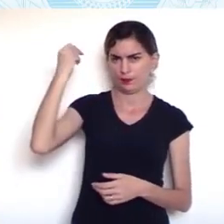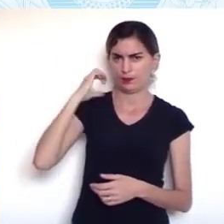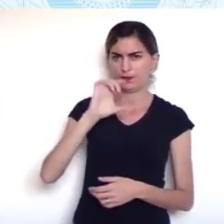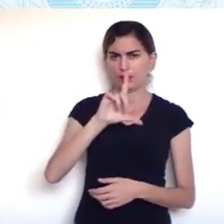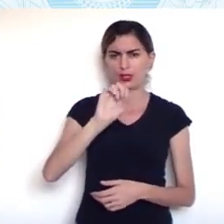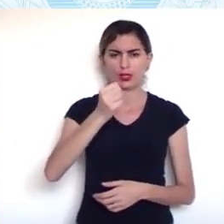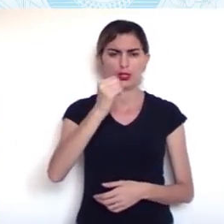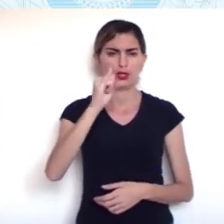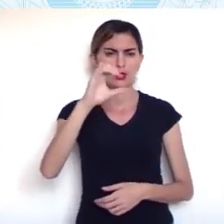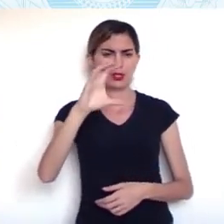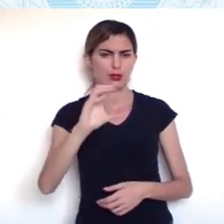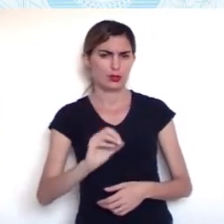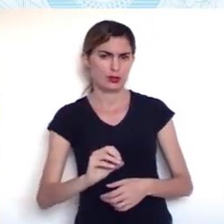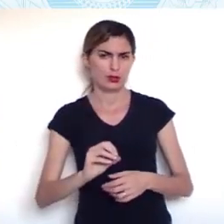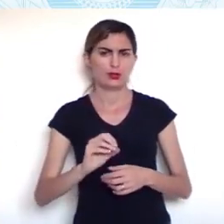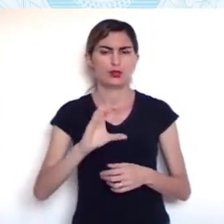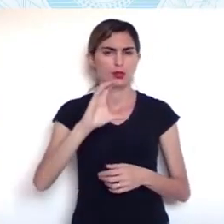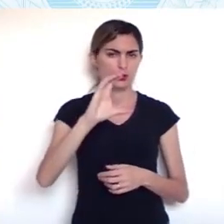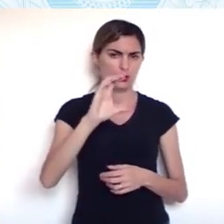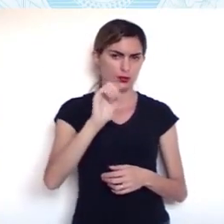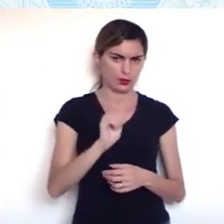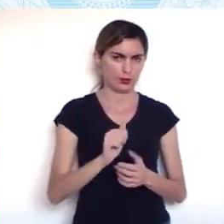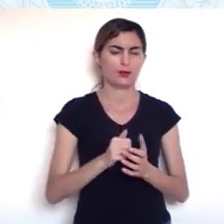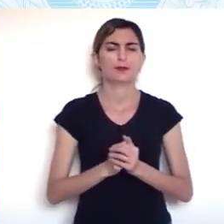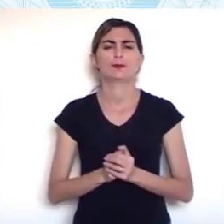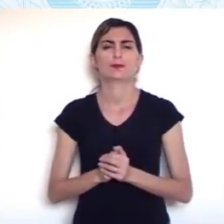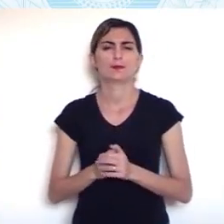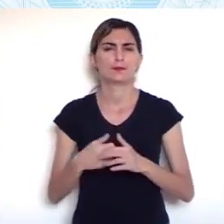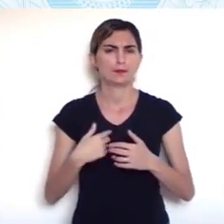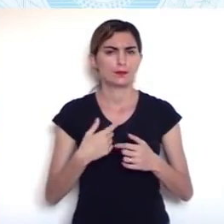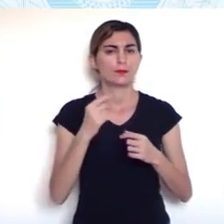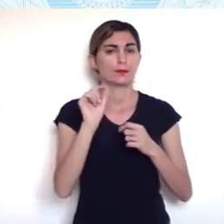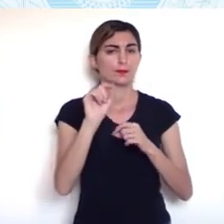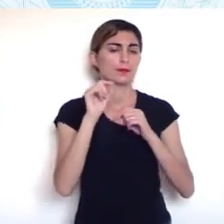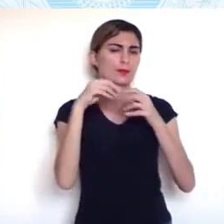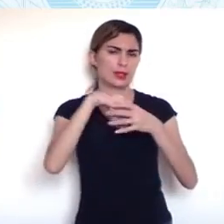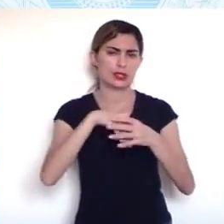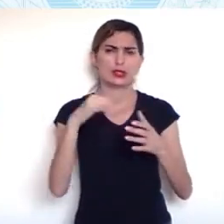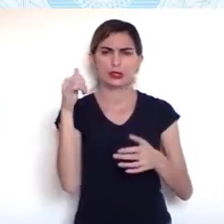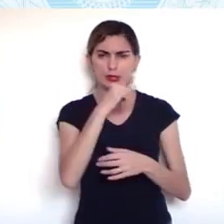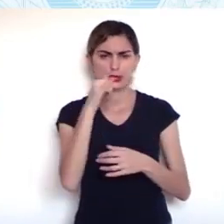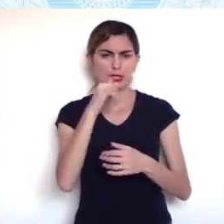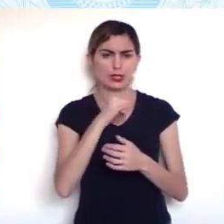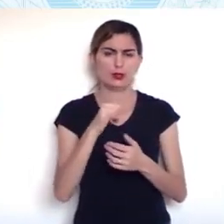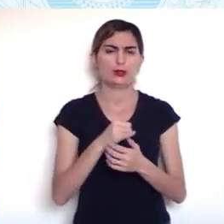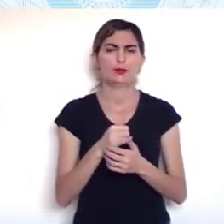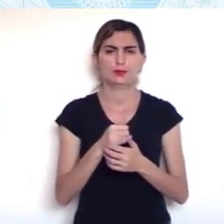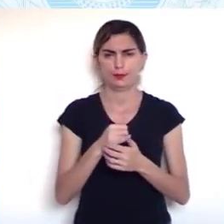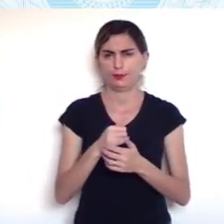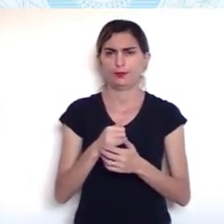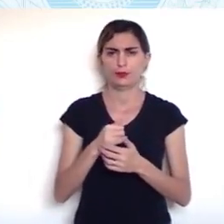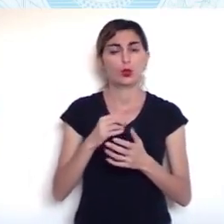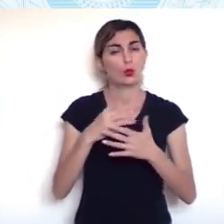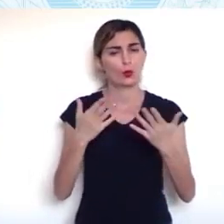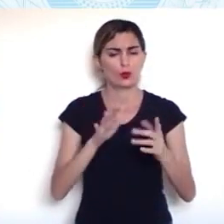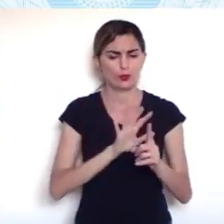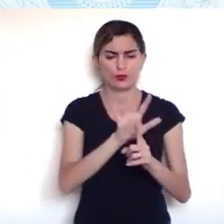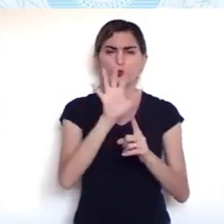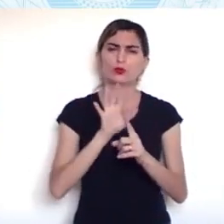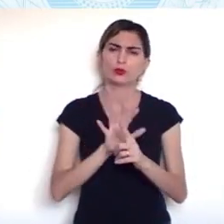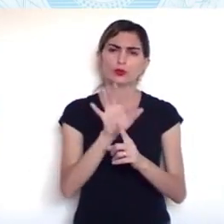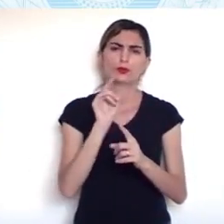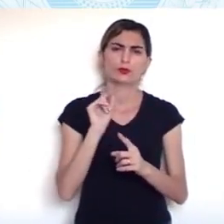antiguidade clássica, e vocês vão ter na realidade o clássico pesando dentro da Itália, não é isso? Ou seja,